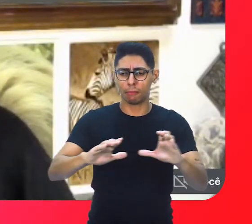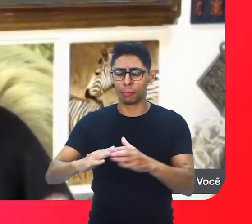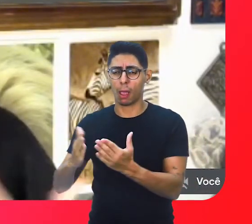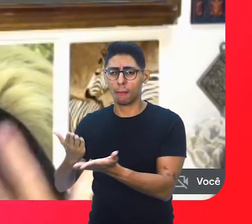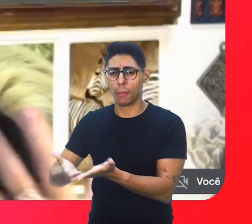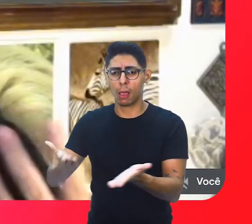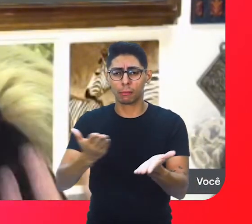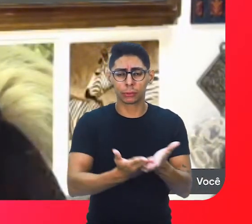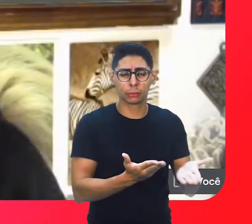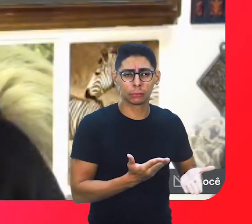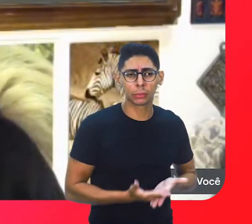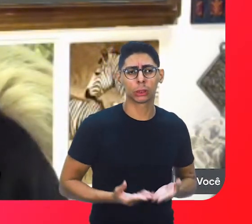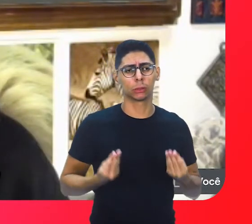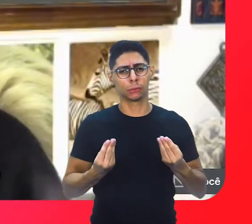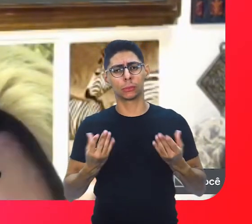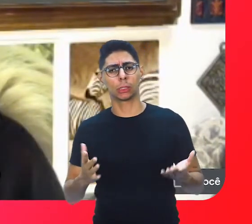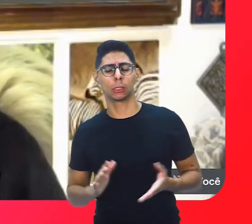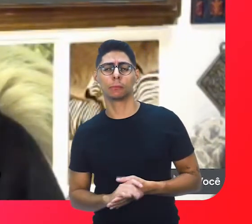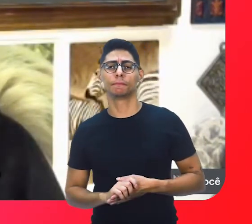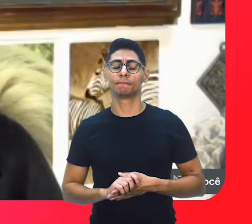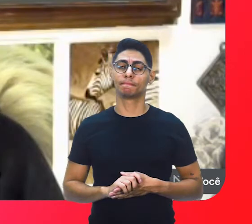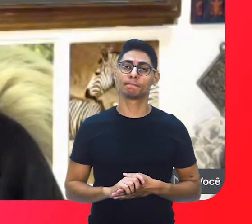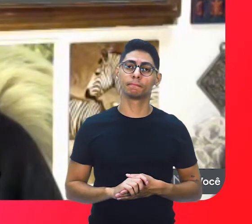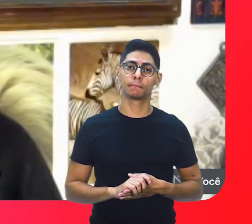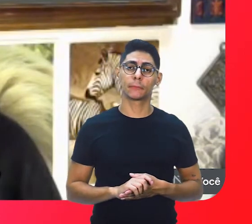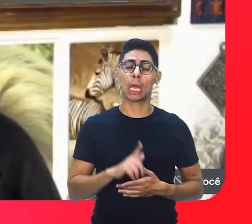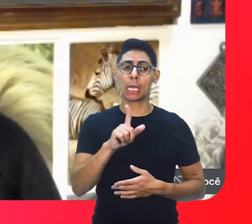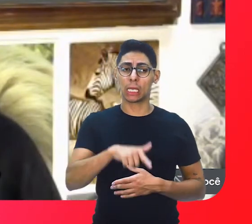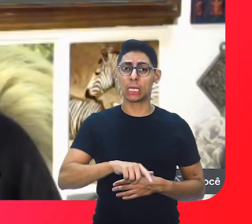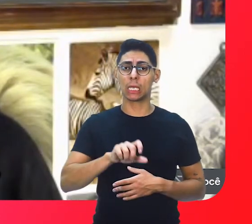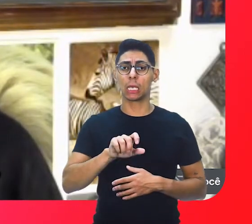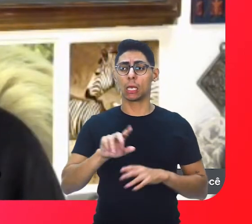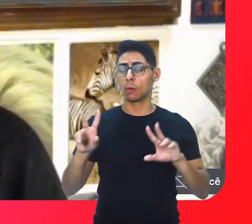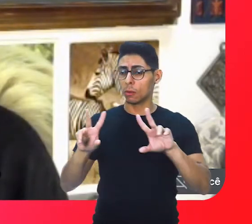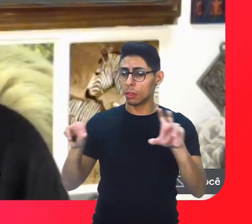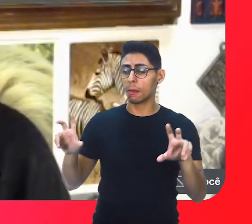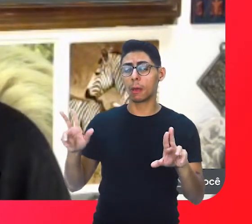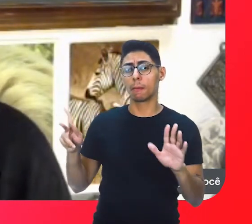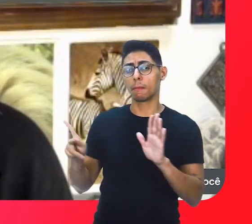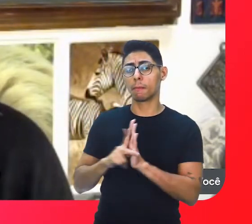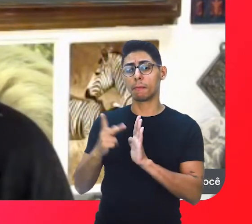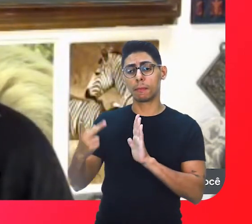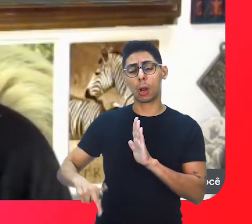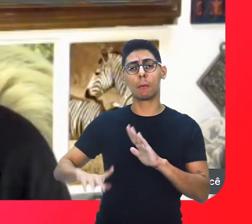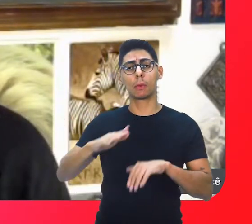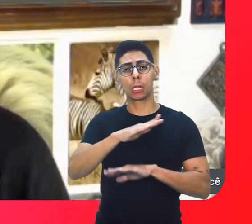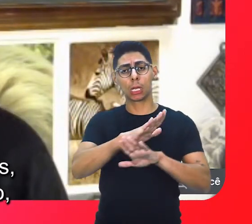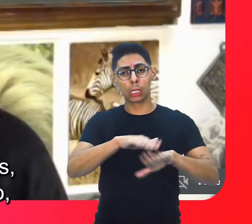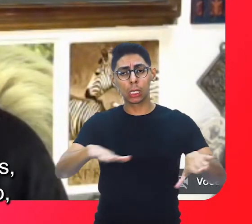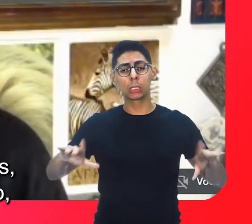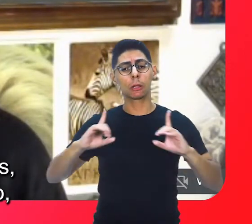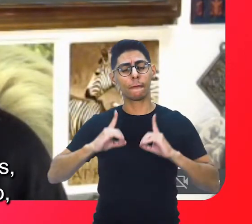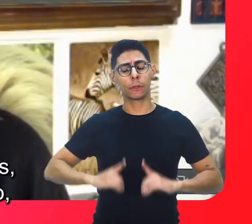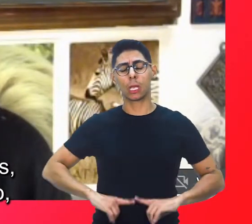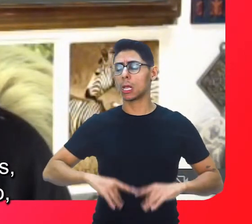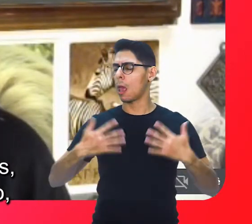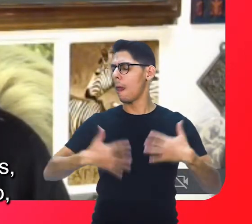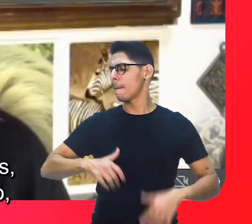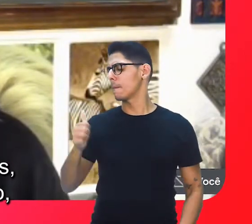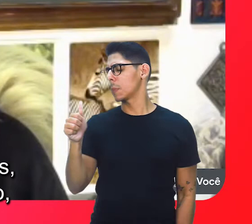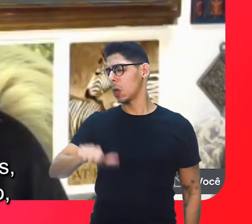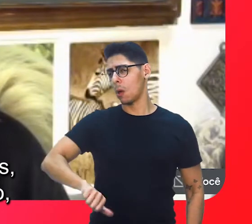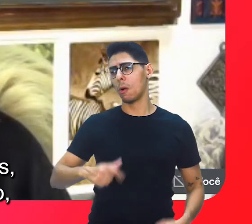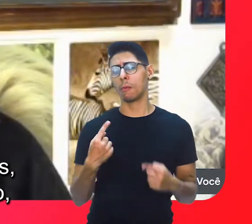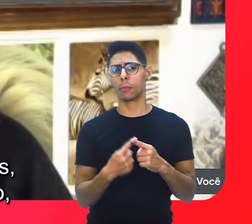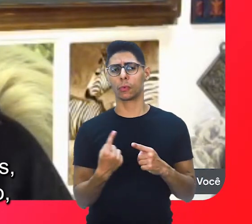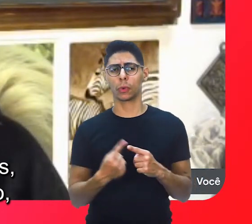crianças cerimoniosas. E no caso da criança com deficiência, a situação é muito mais séria, porque tudo aquilo